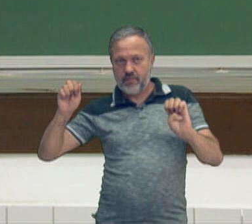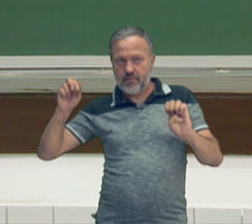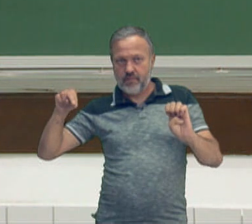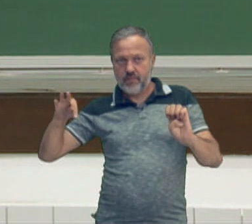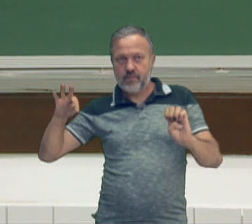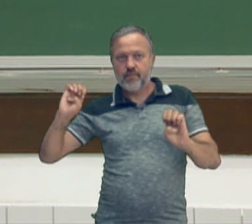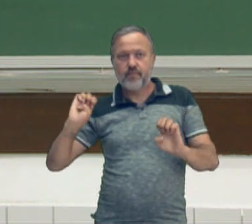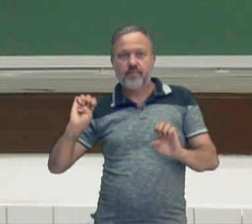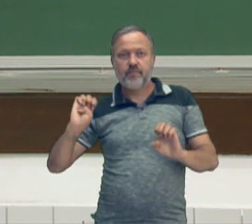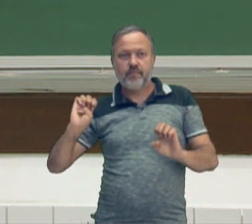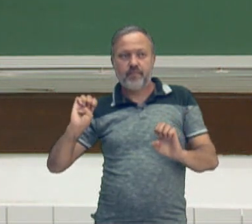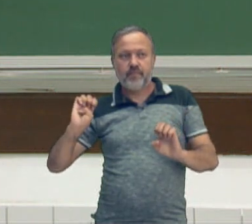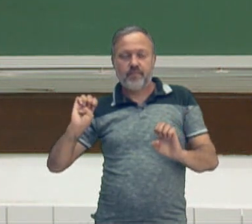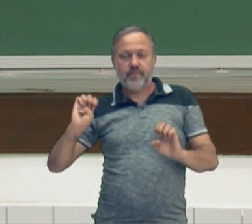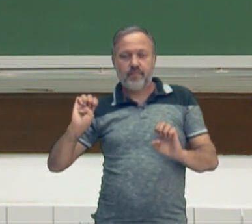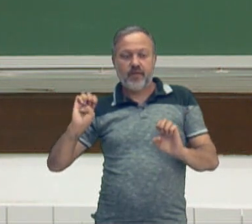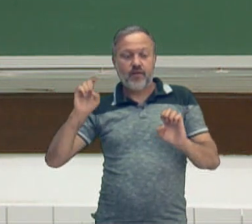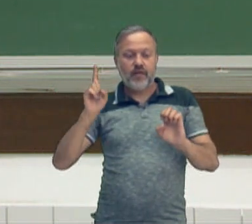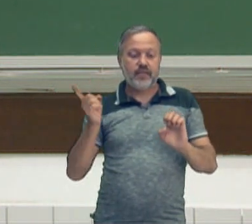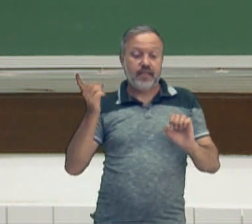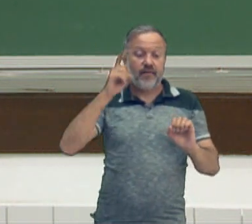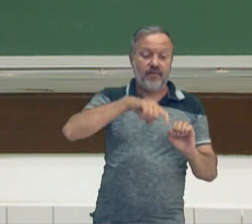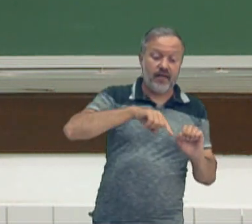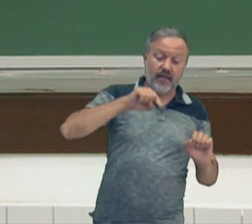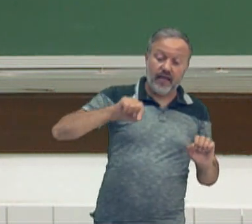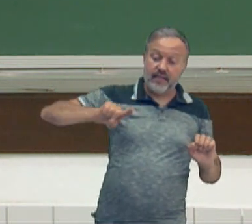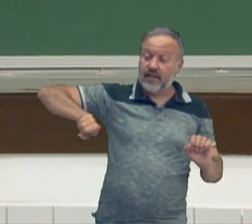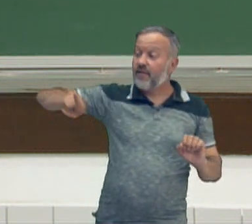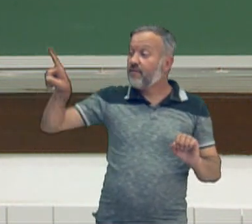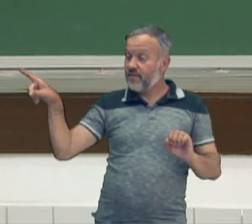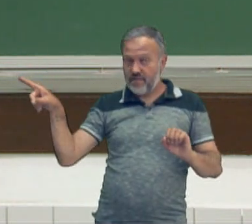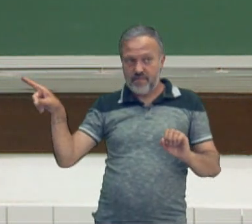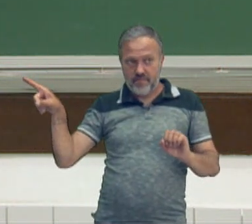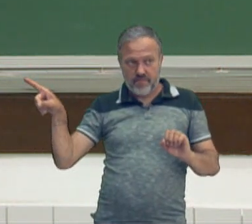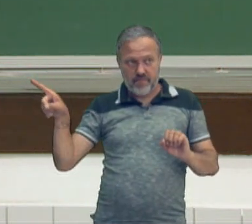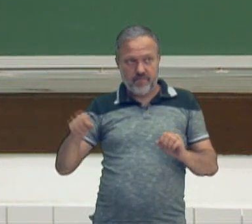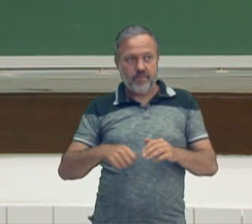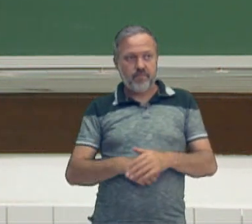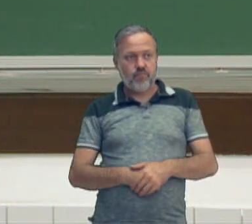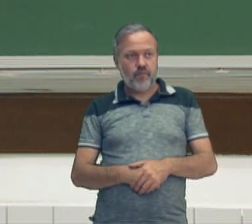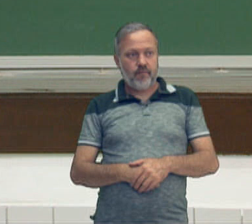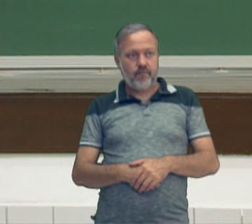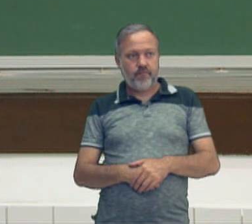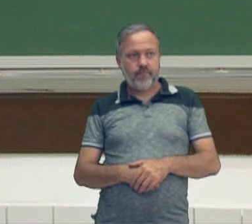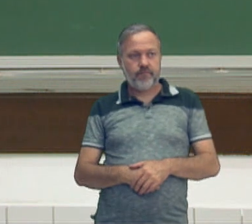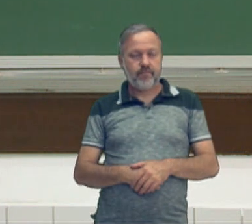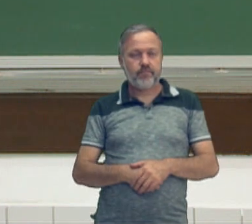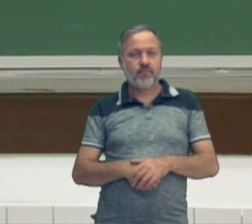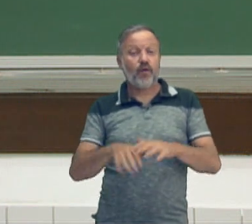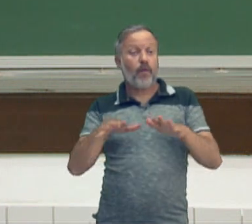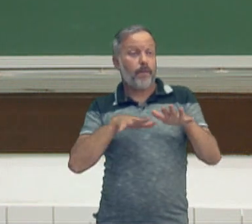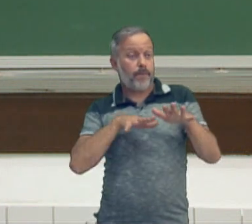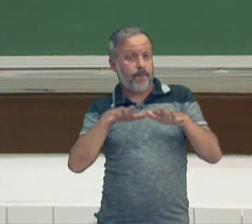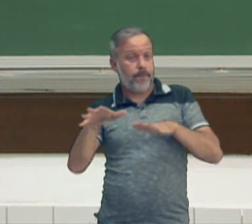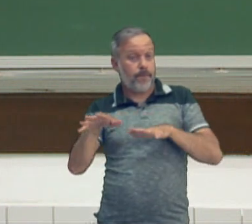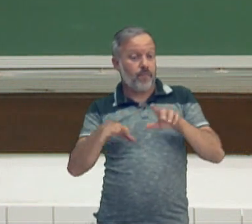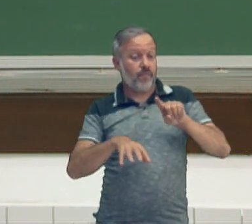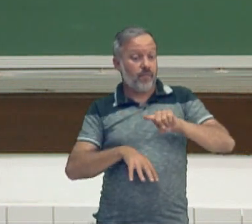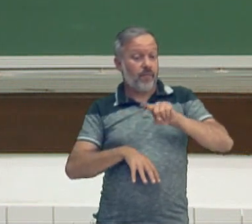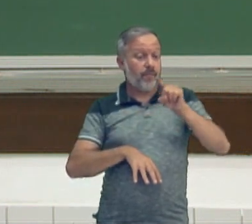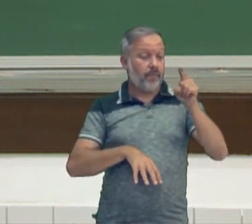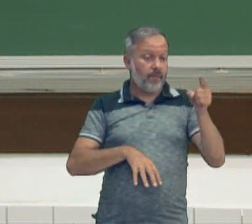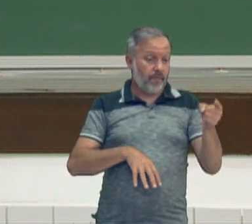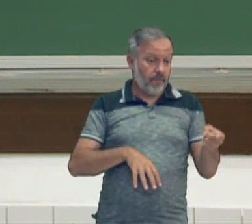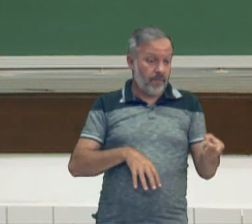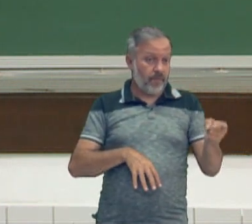emigrante, aquele que está saindo daquela região. Lembra do depende aqui, tá? Movimentos pendulares são aqueles